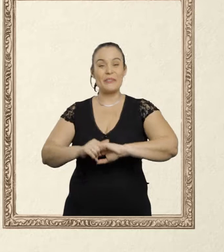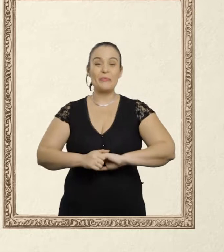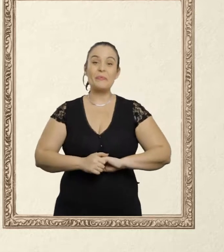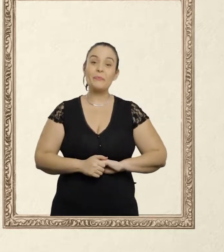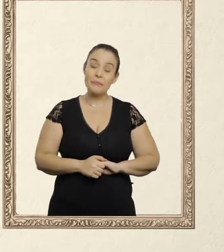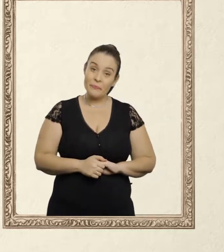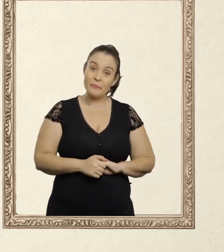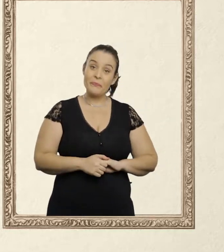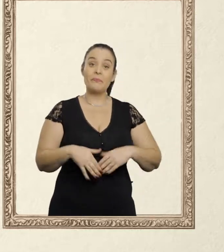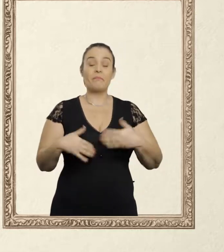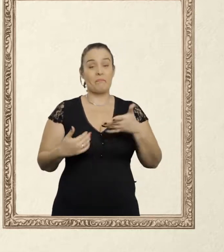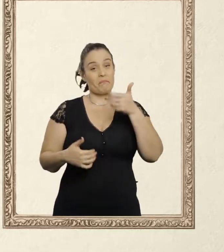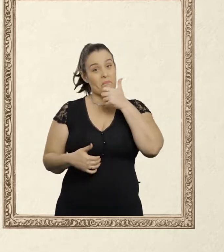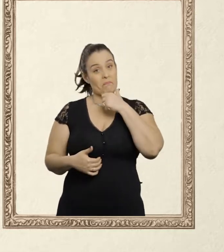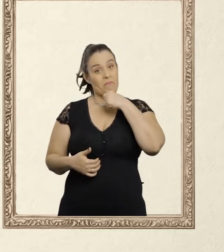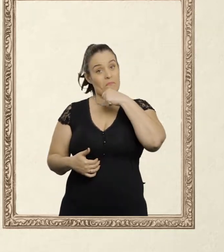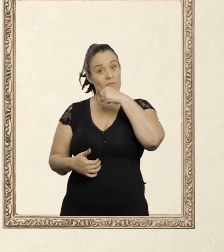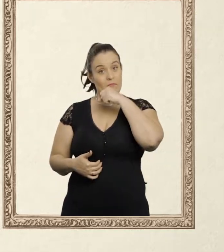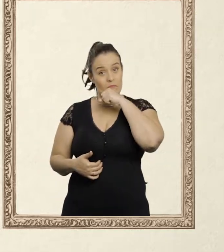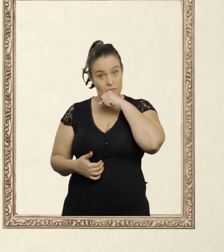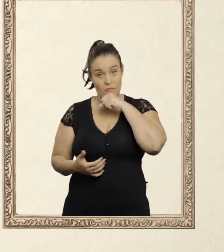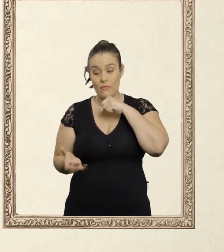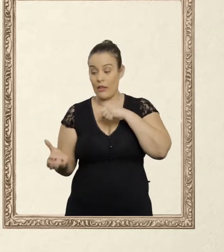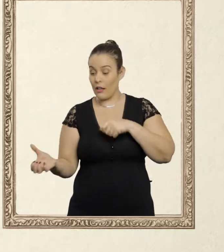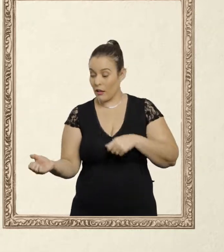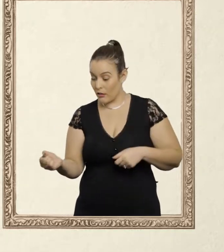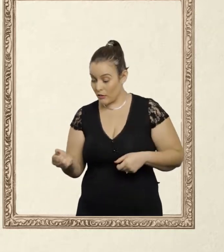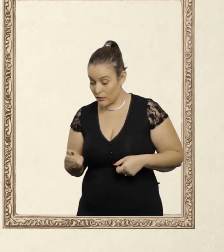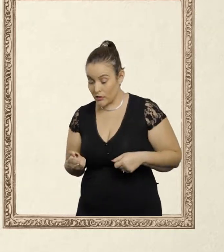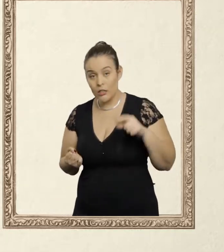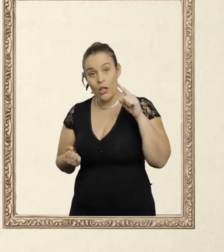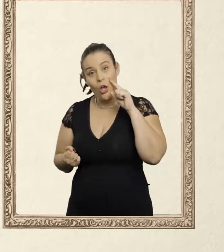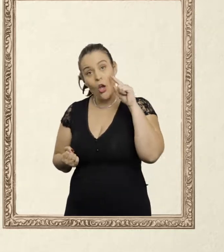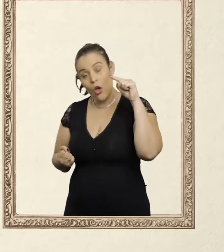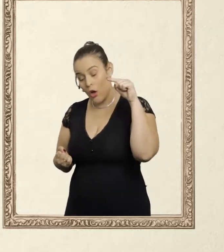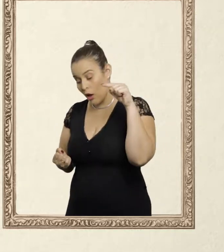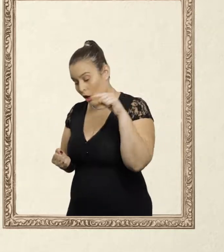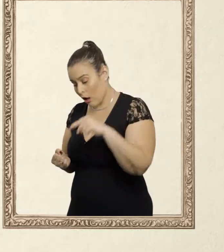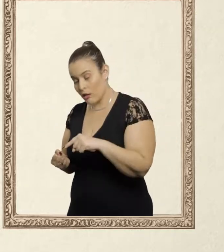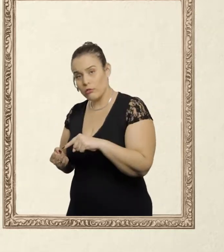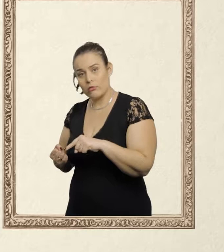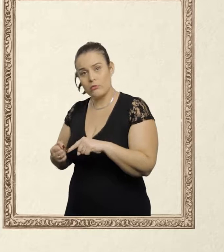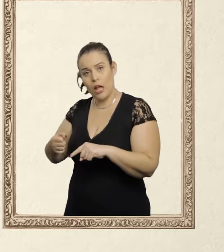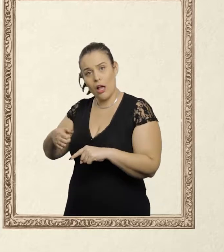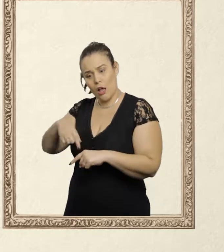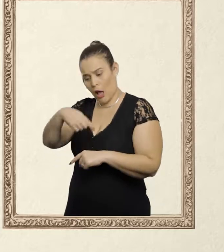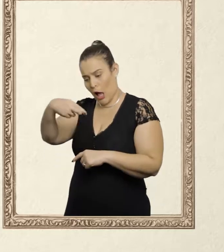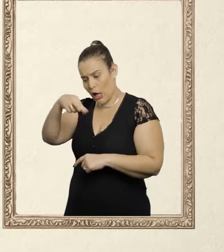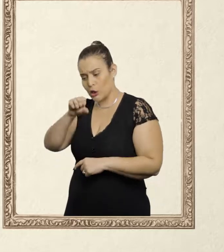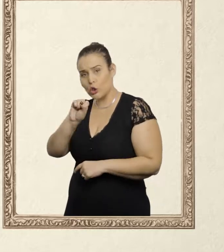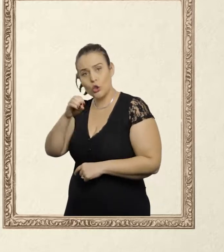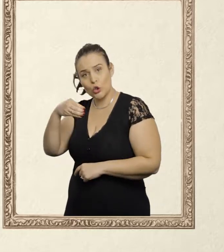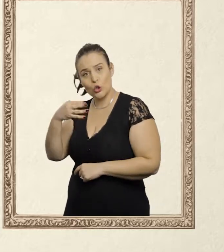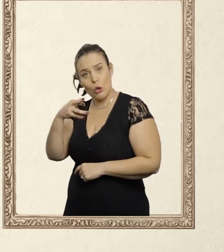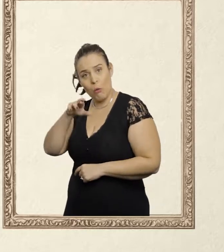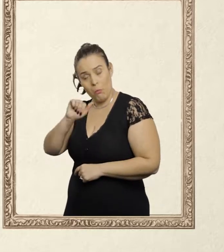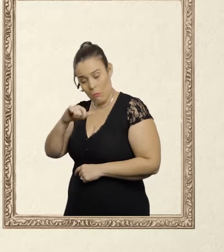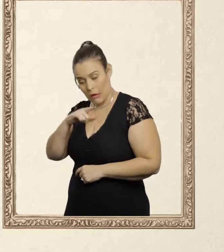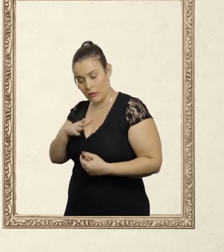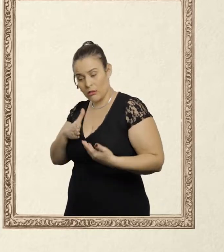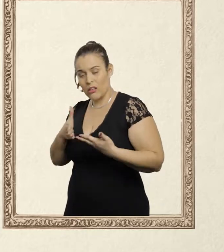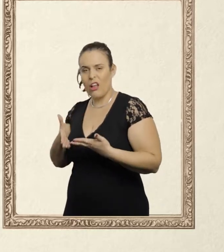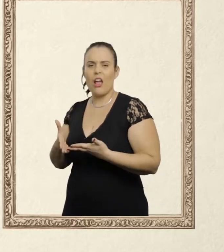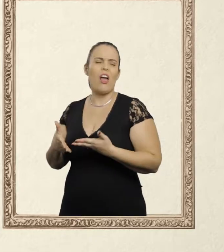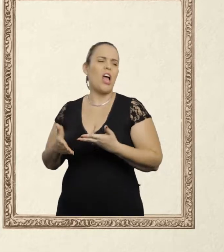tranquilamente. Nesse momento, a Sra. Darling mostrou a sombra de Peter para o marido. Ele disse que não era a sombra de alguém